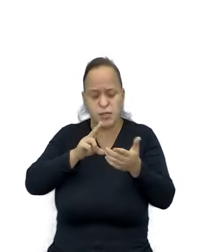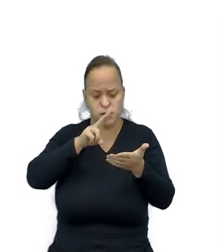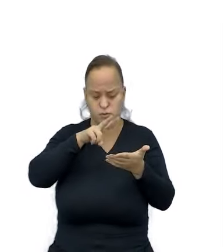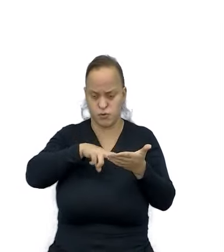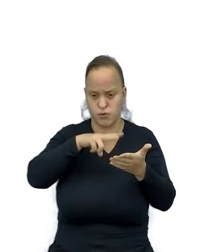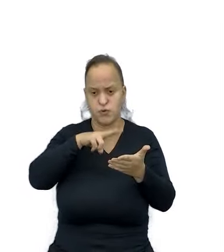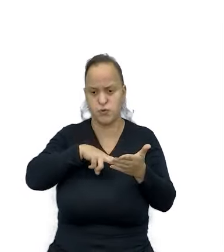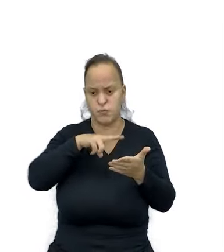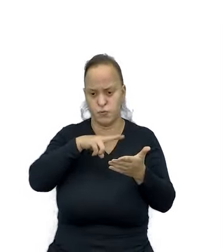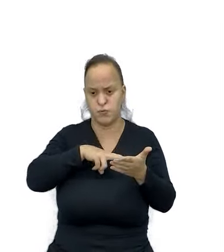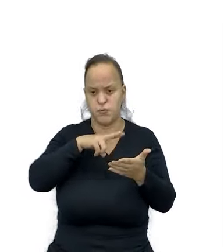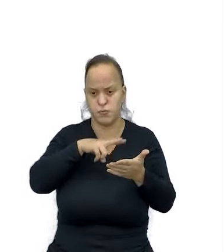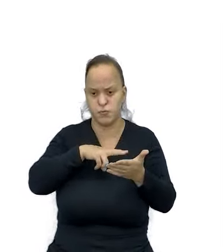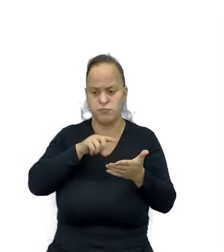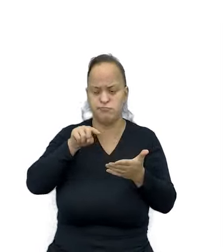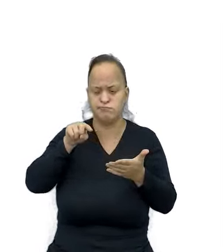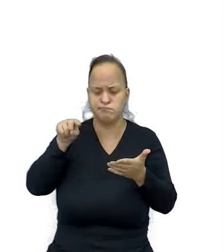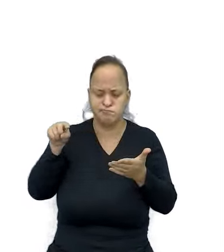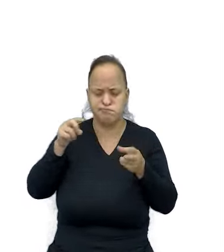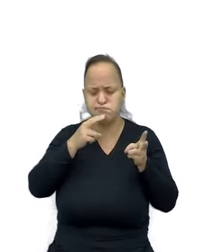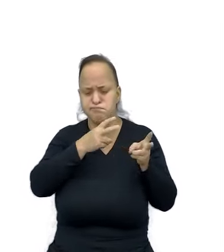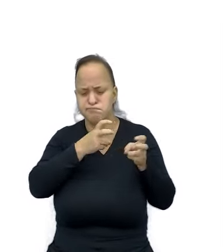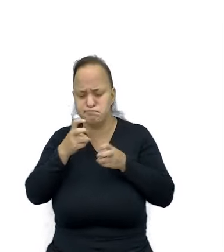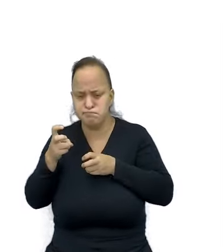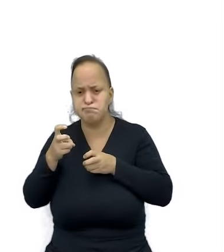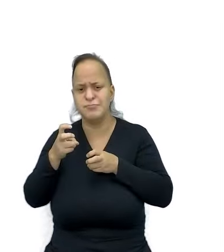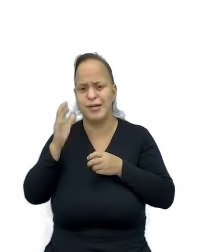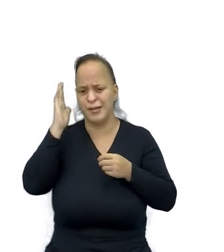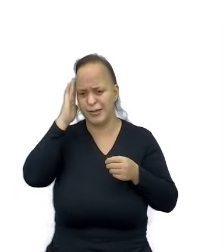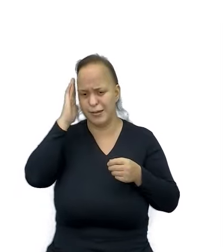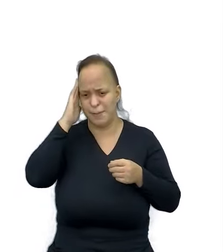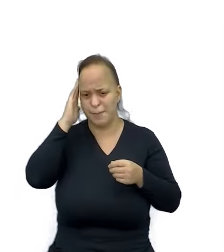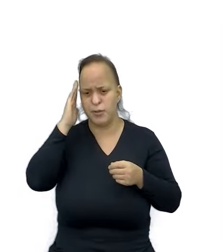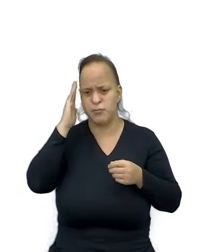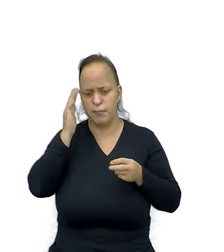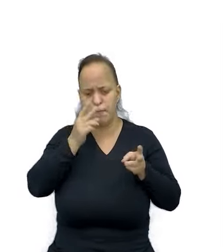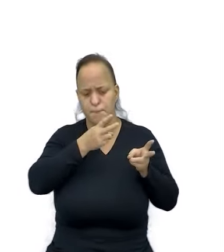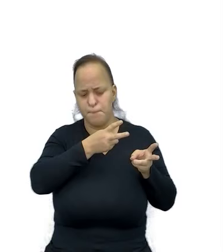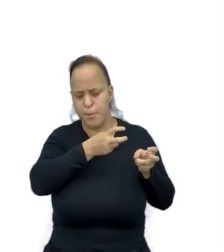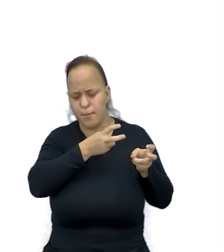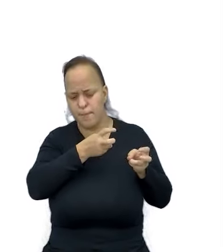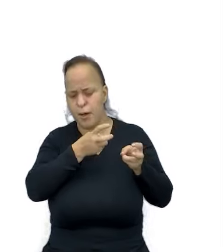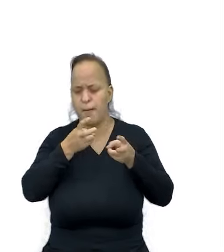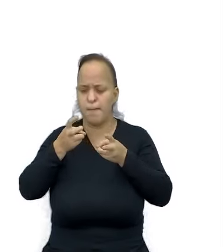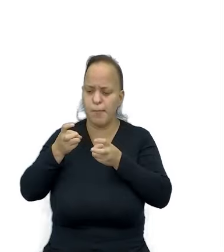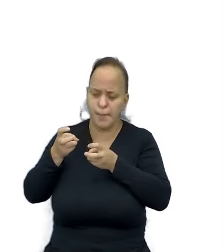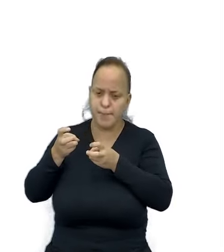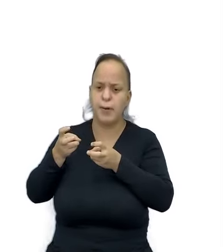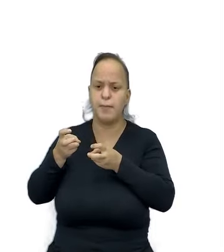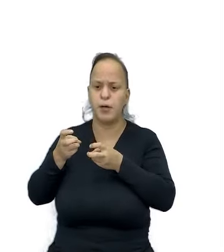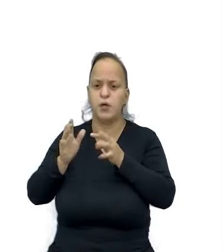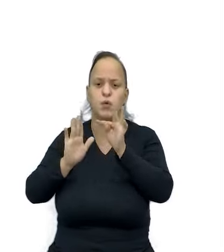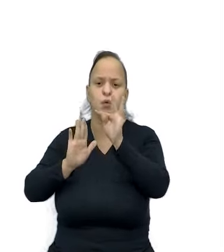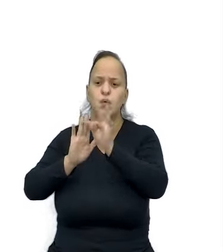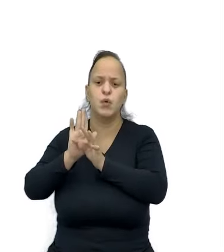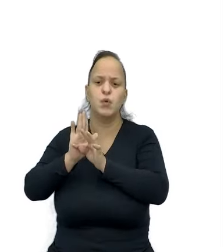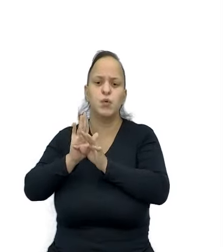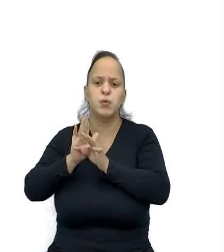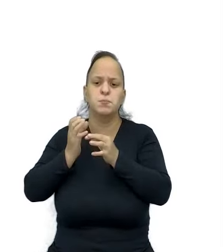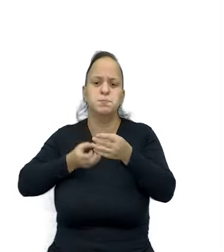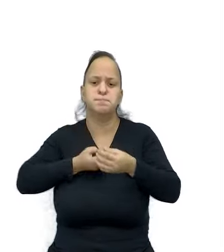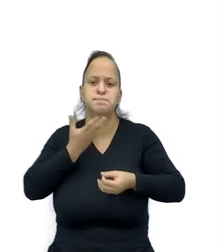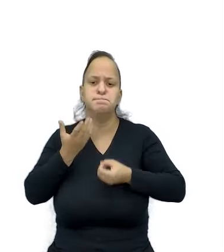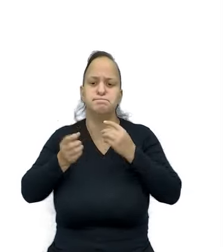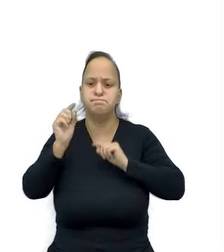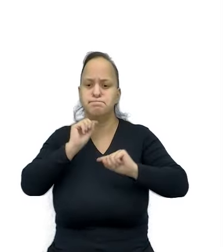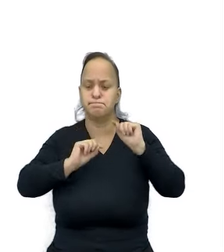da carta ao leitor, fazer esse levantamento de hipóteses, né? O que será que o texto está querendo dizer? Qual o objetivo desse texto em relação aí ao